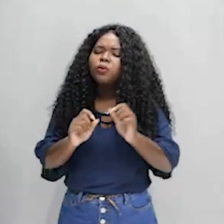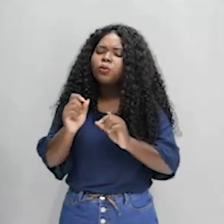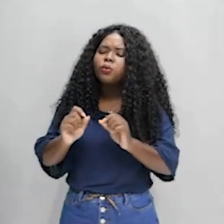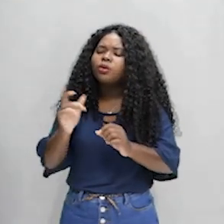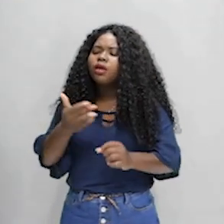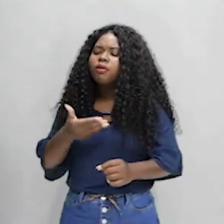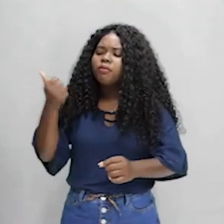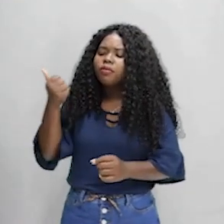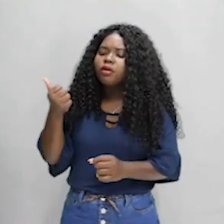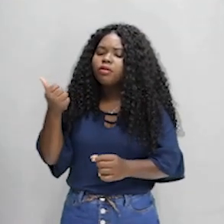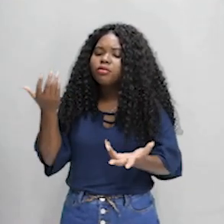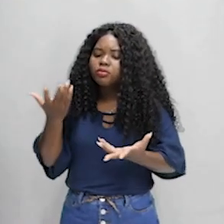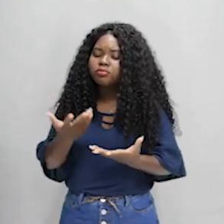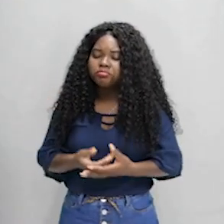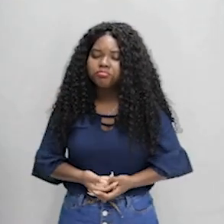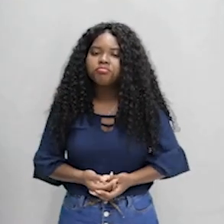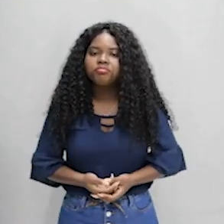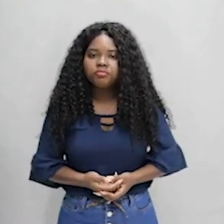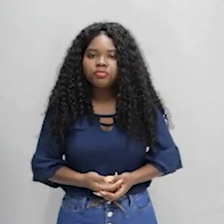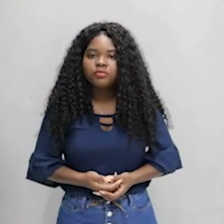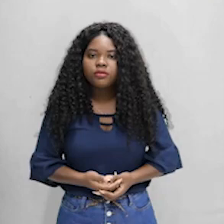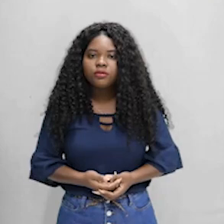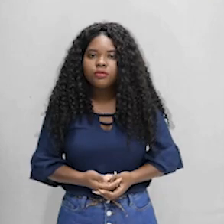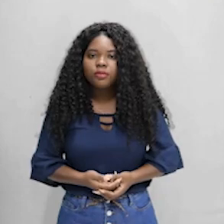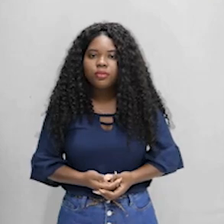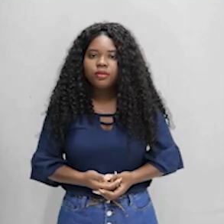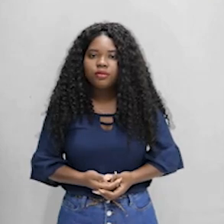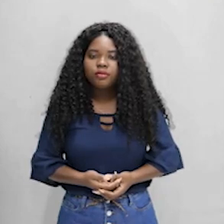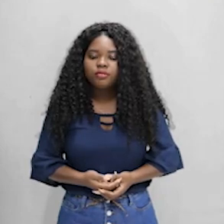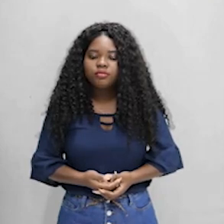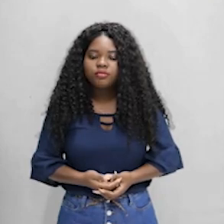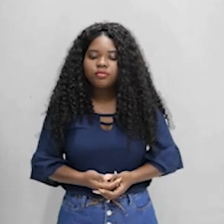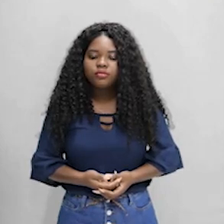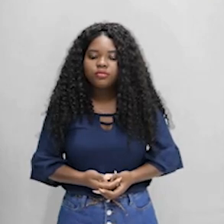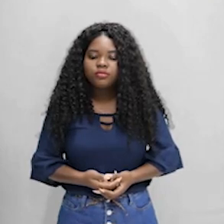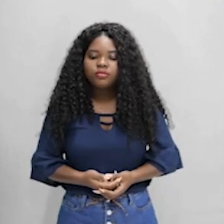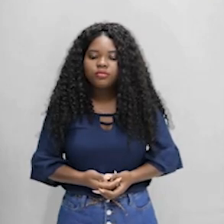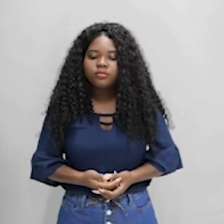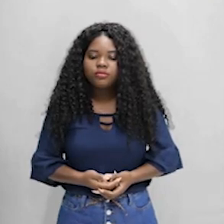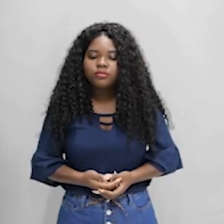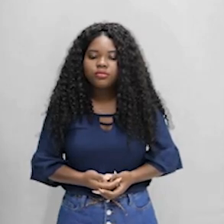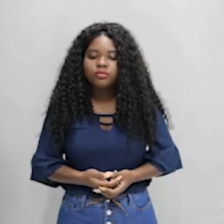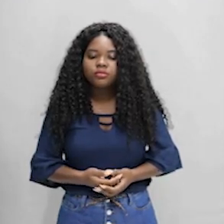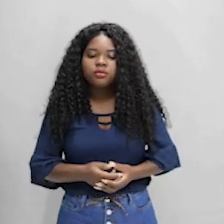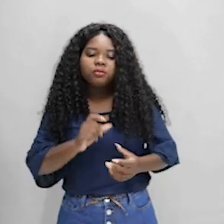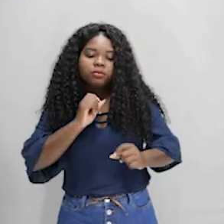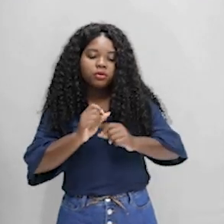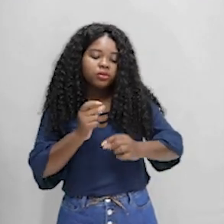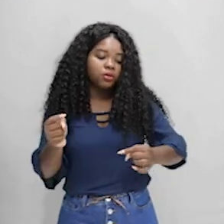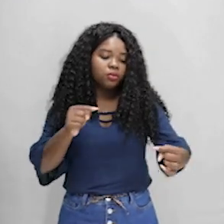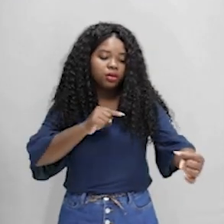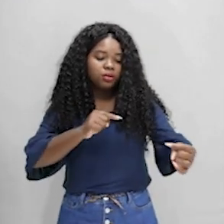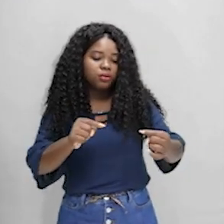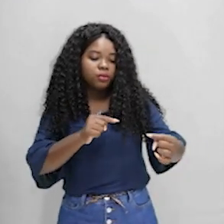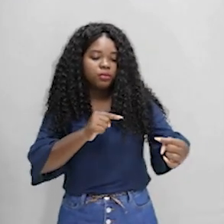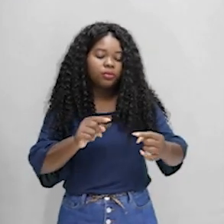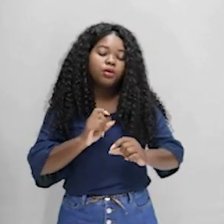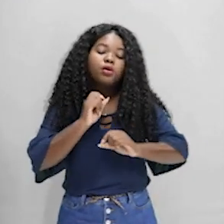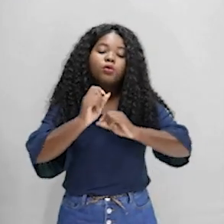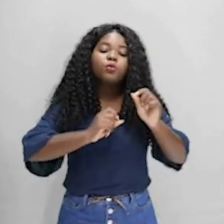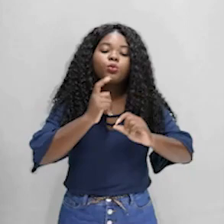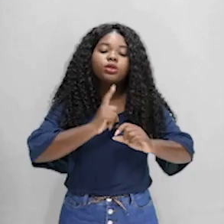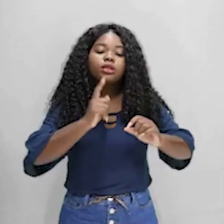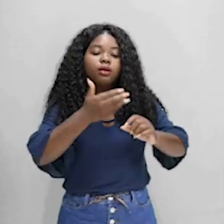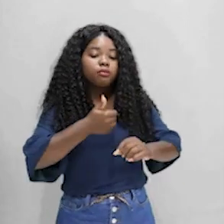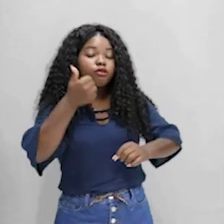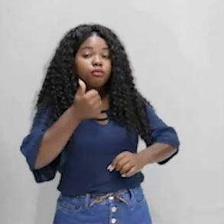foi melhorado naquele indivíduo que se predispôs a treinar para uma competição, o que teve